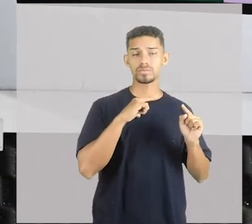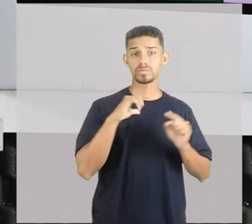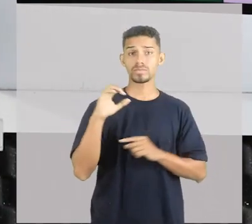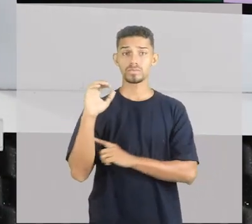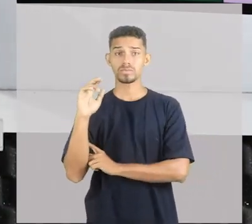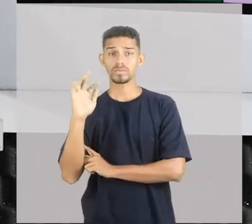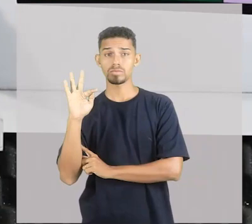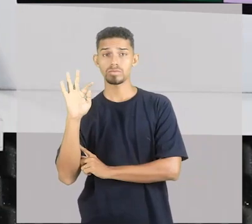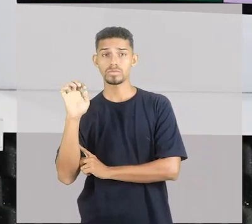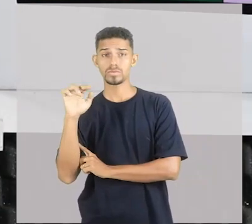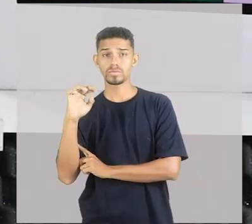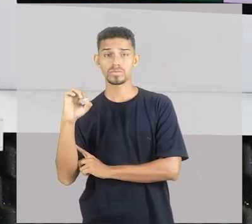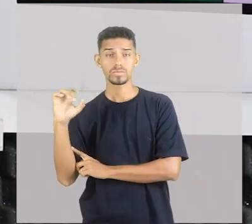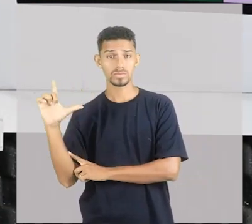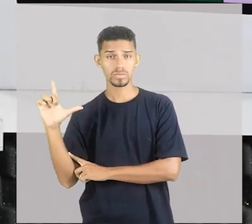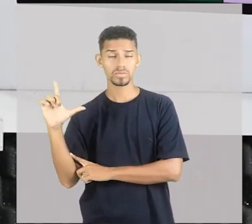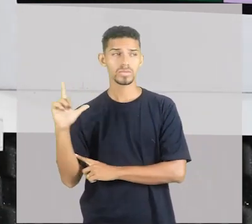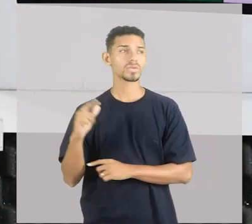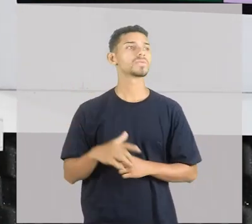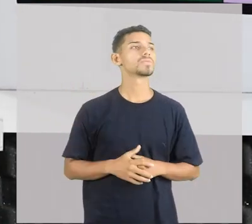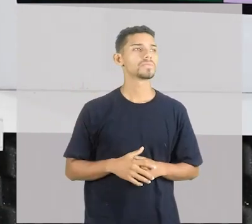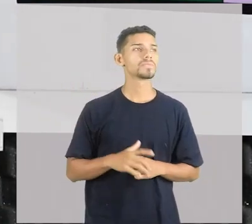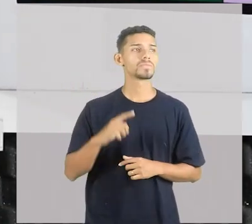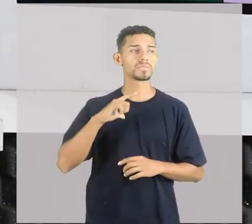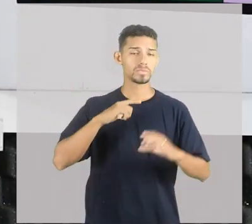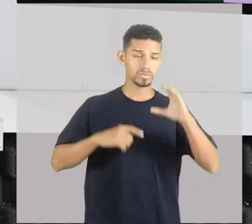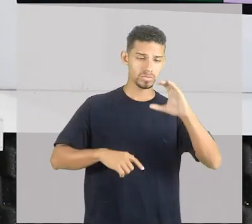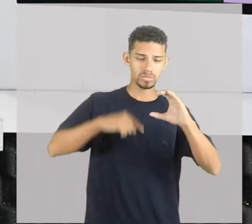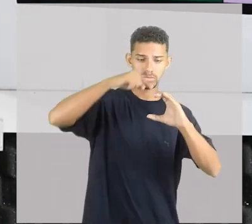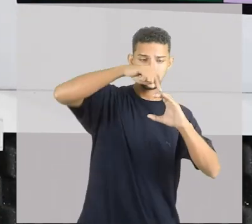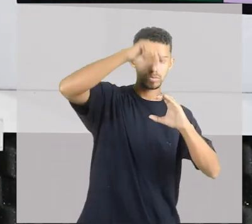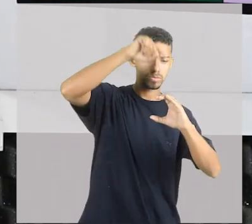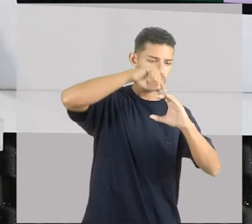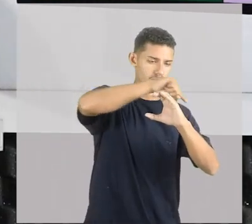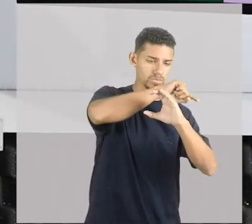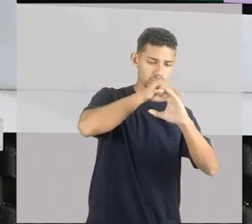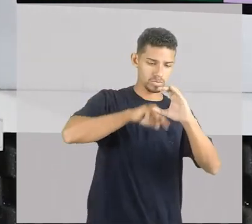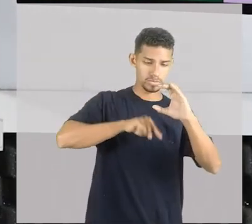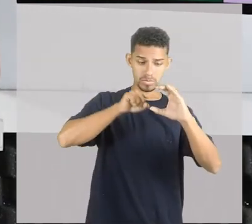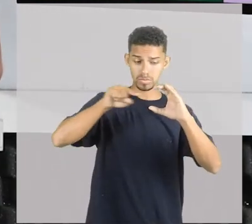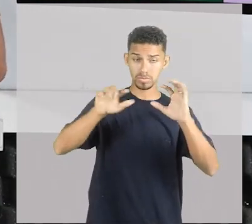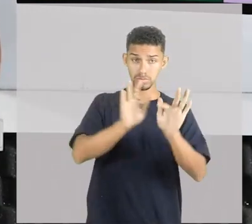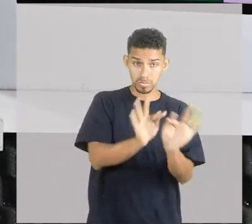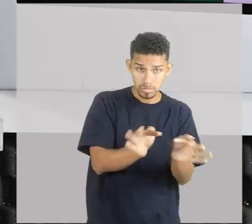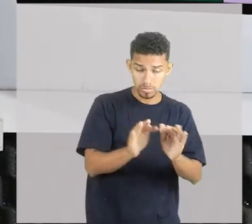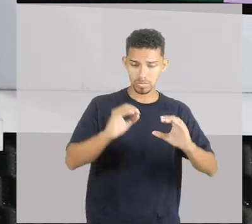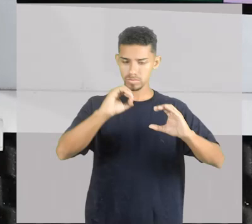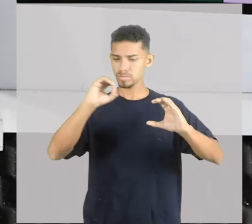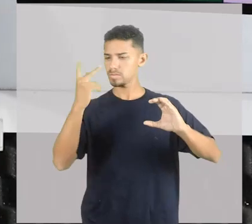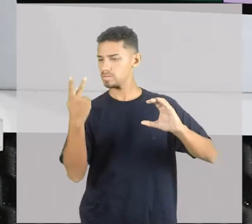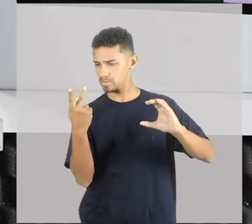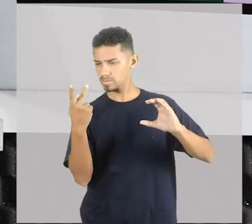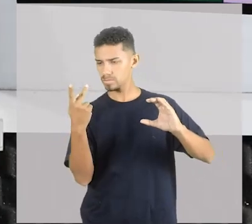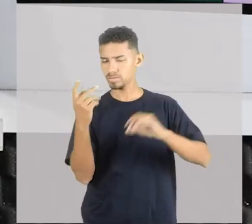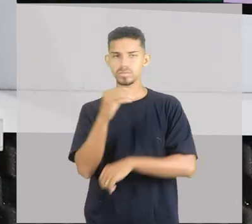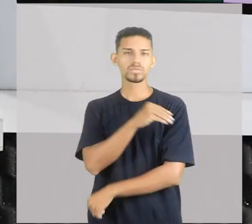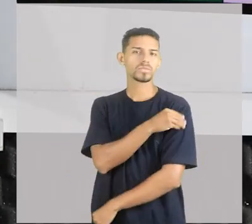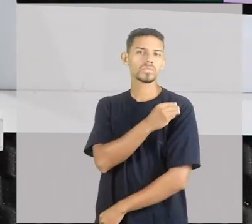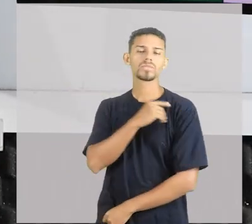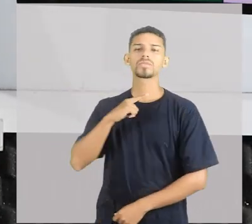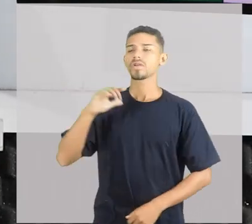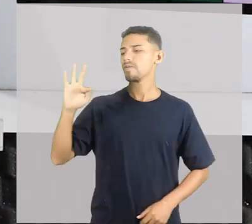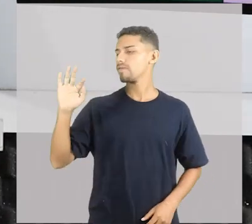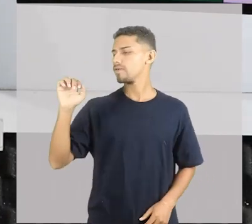Então, olha que massa. Hidroxila ligada a carbono saturado álcool. Hidroxila ligada a anel aromático, você tem um